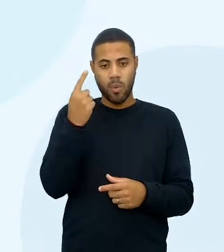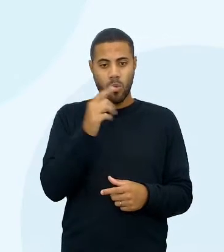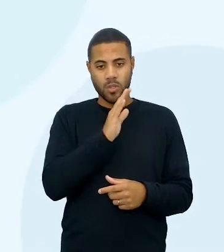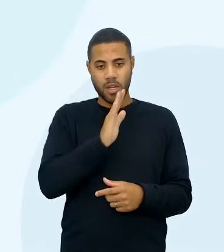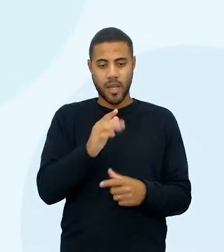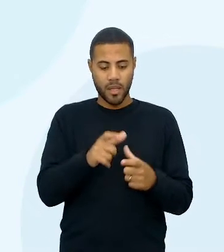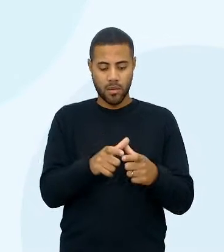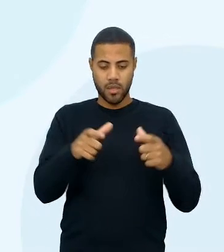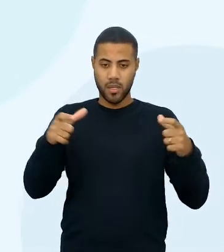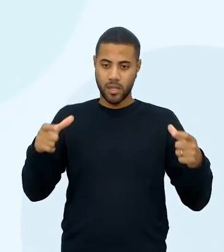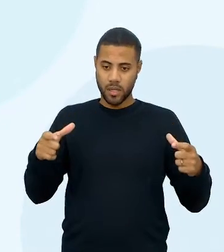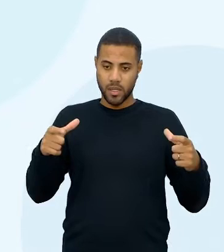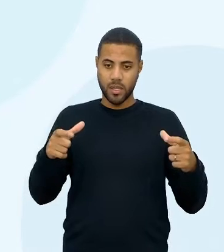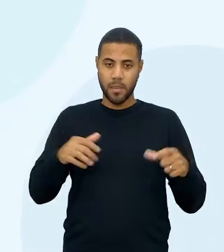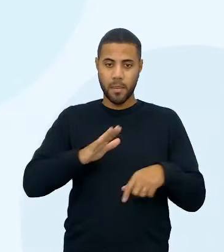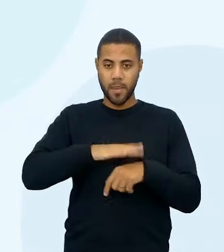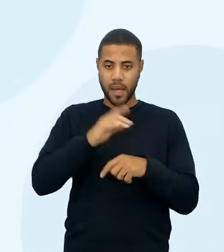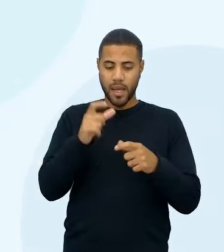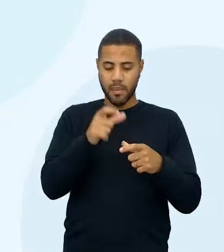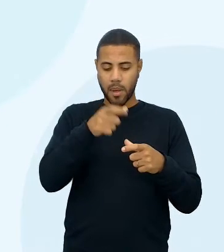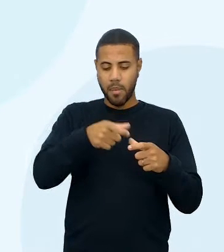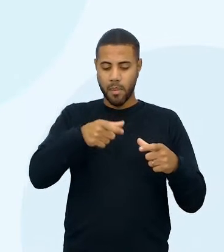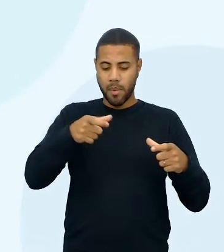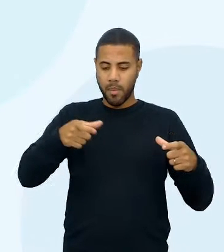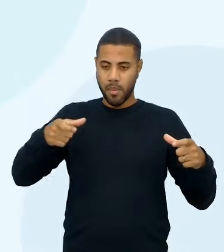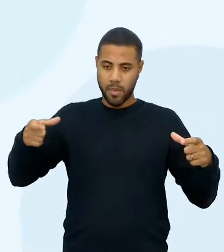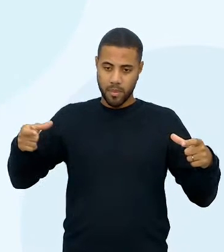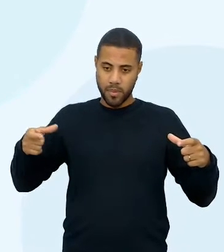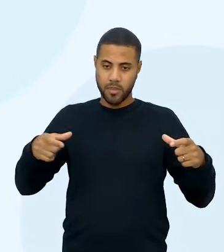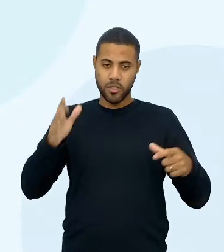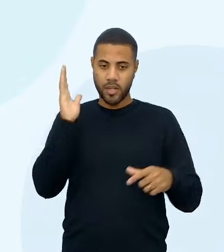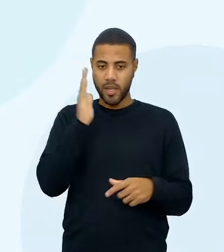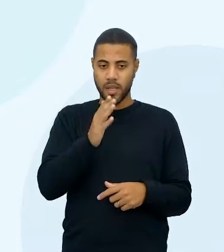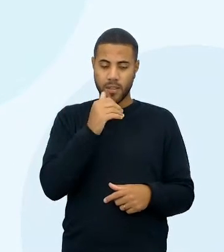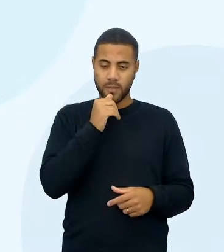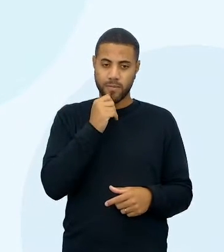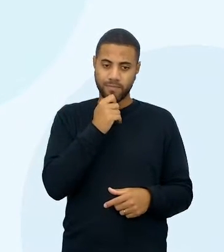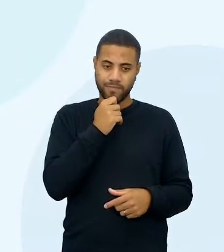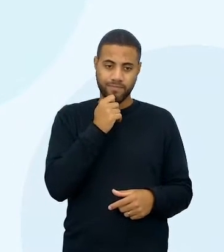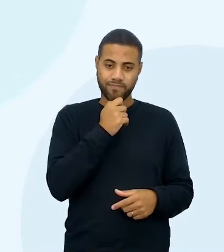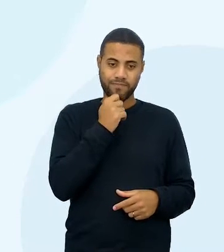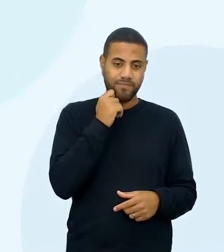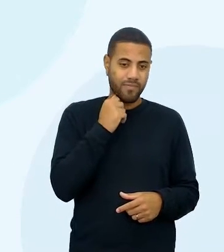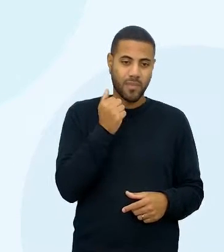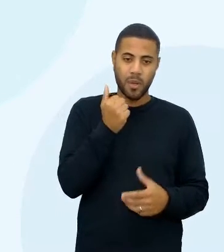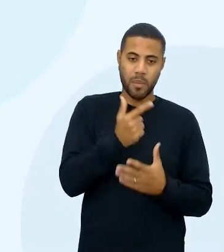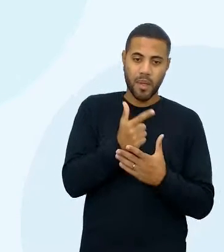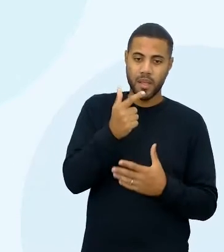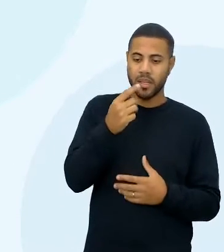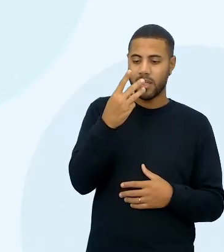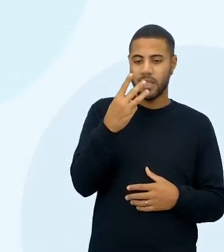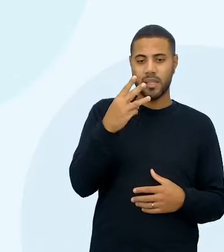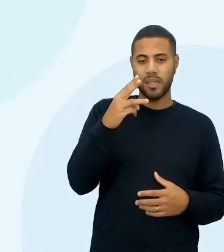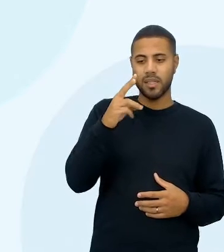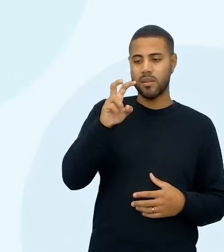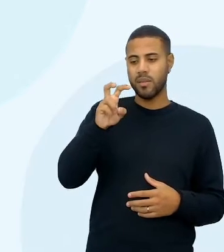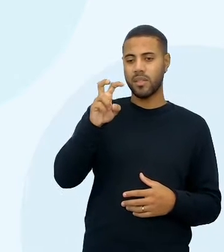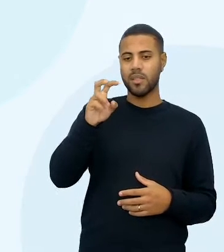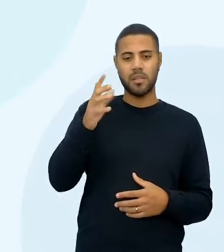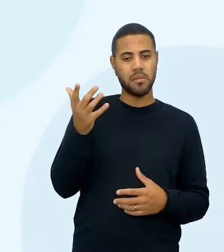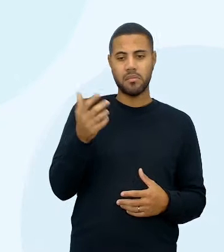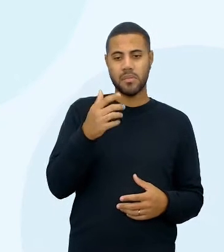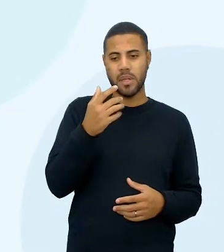né? Que tenha bastante biscoitinho ali. Não precisa comprar 355 pares de